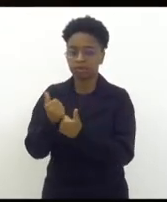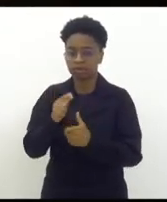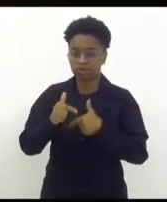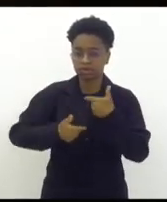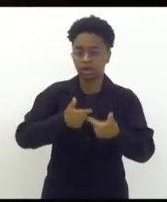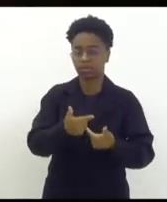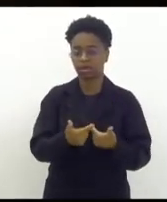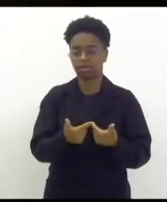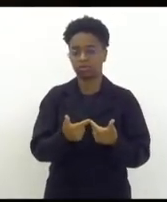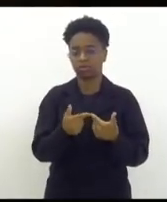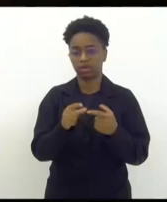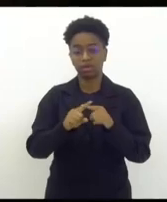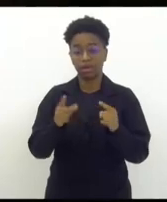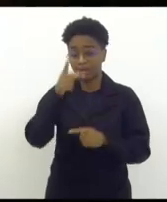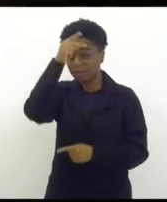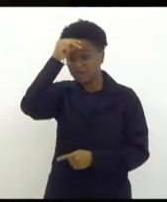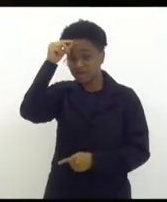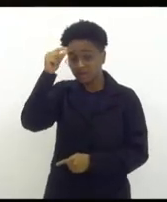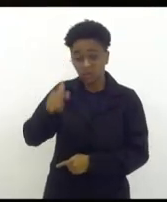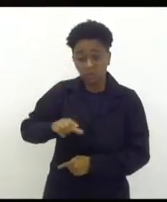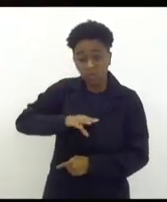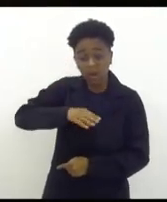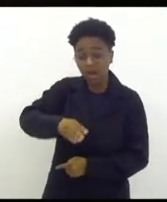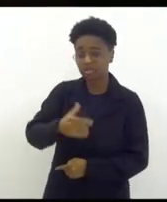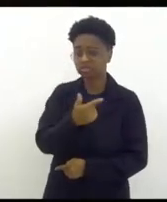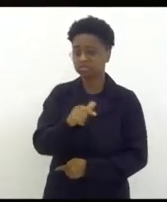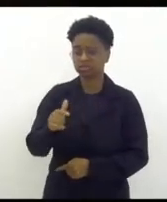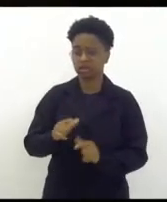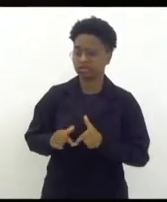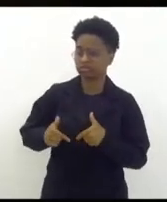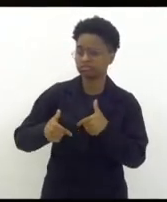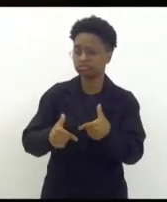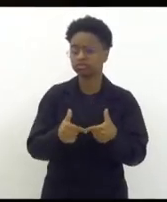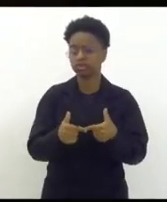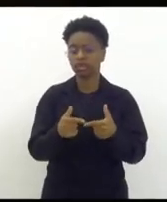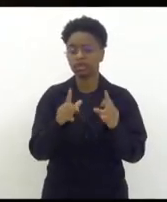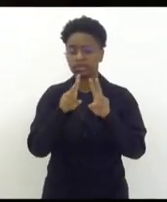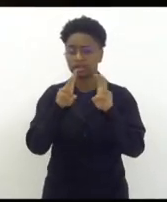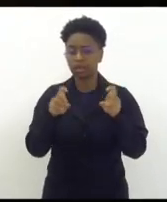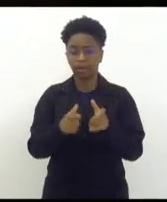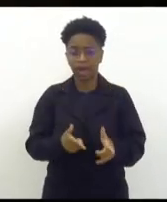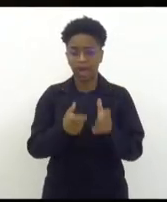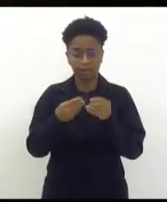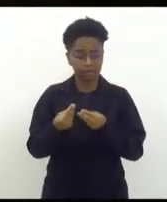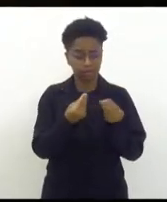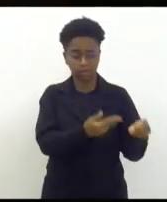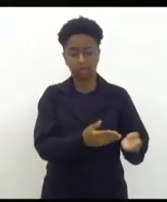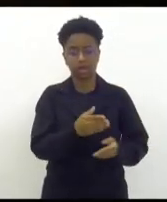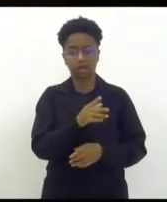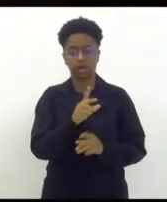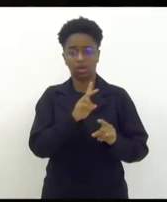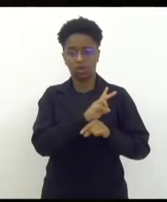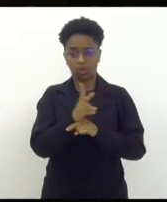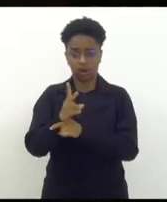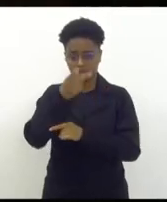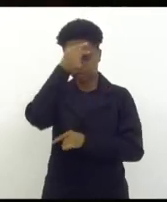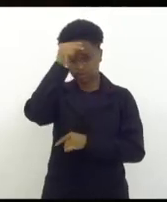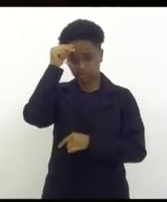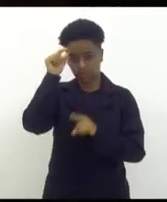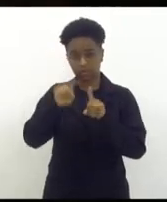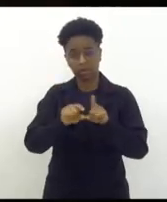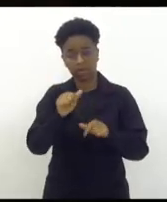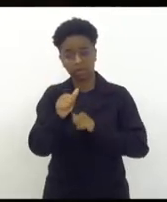o Prefeito Não tem a coragem de enfrentar a temática do armamento da guarda municipal da transformação da guarda municipal